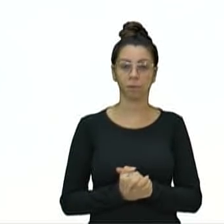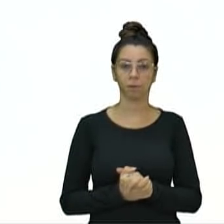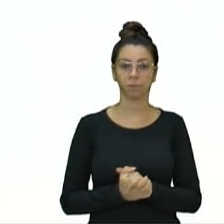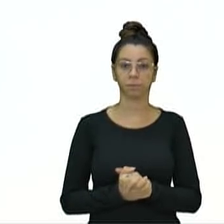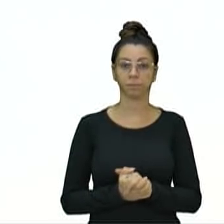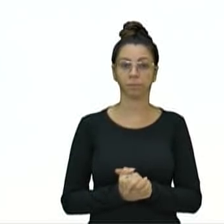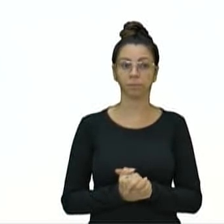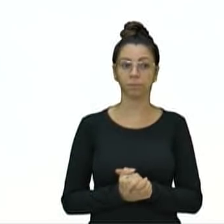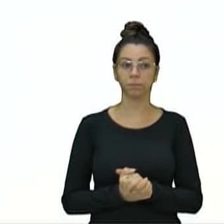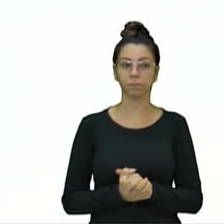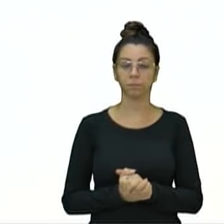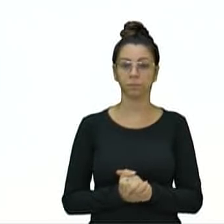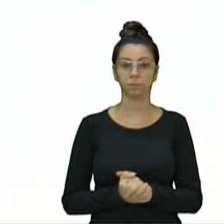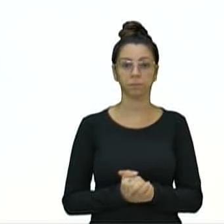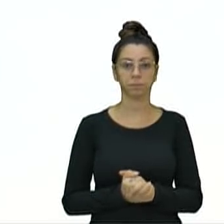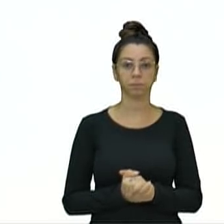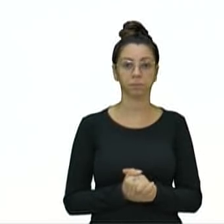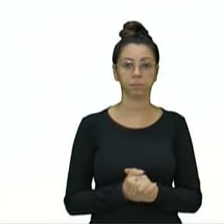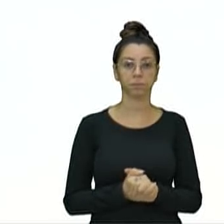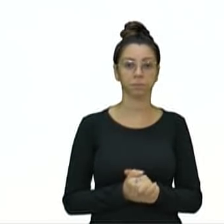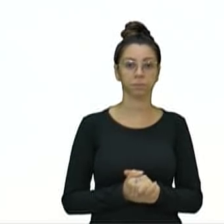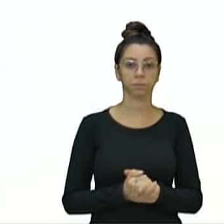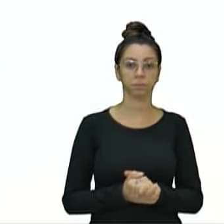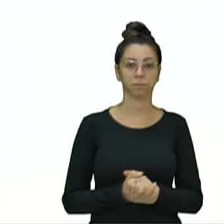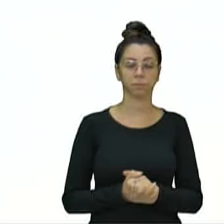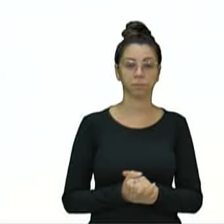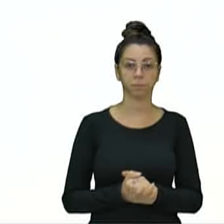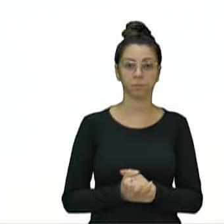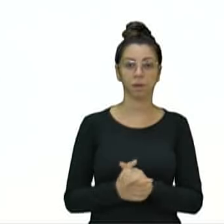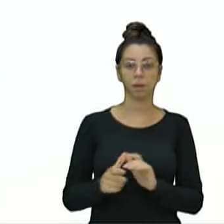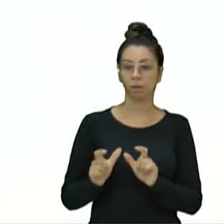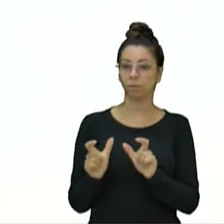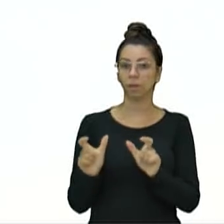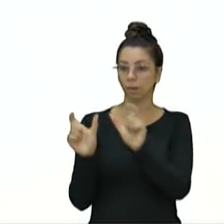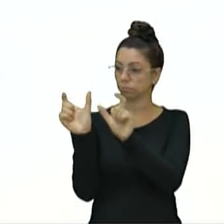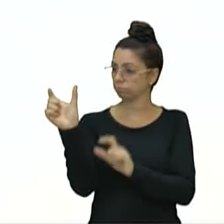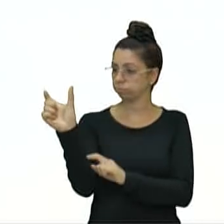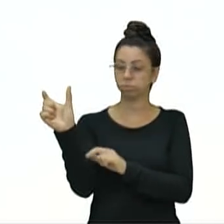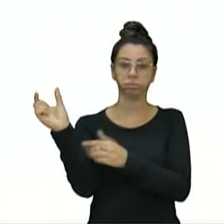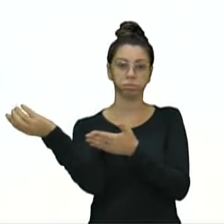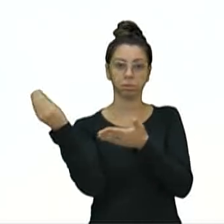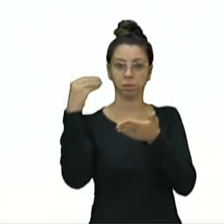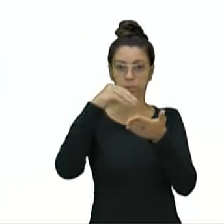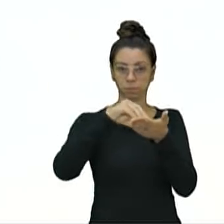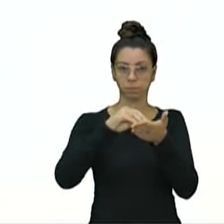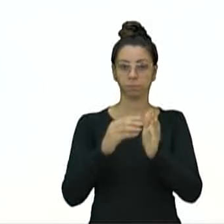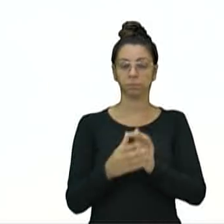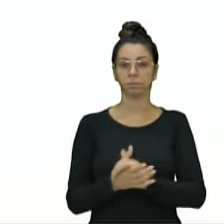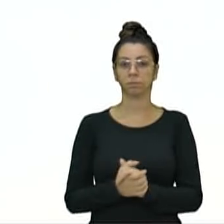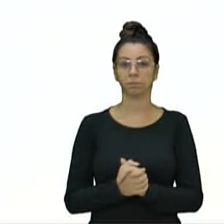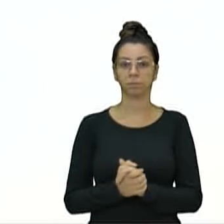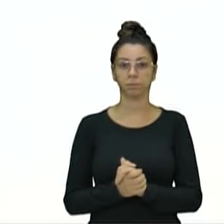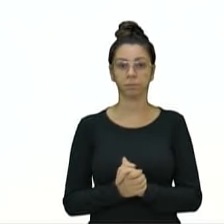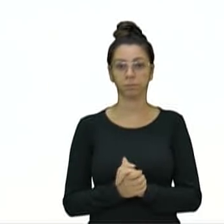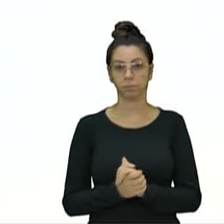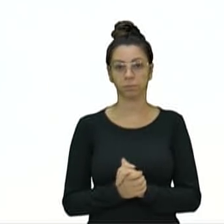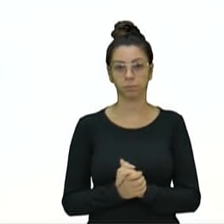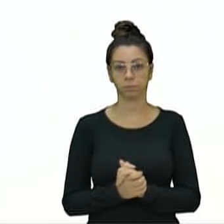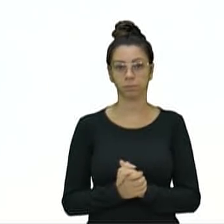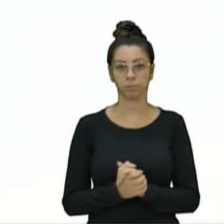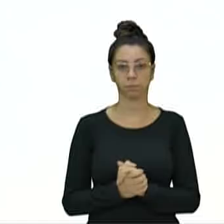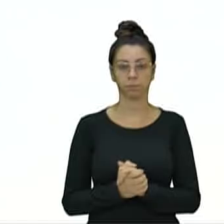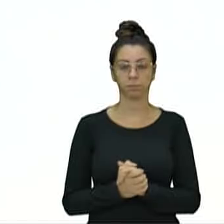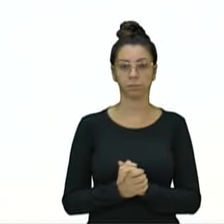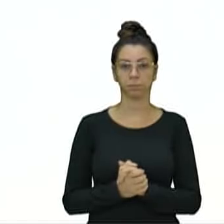He or she believed that, aí tem um espacinho para você preencher, a cat was curled up, the weather became